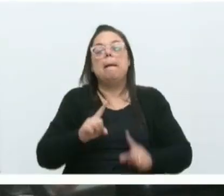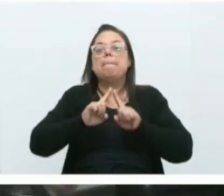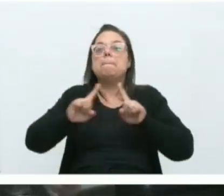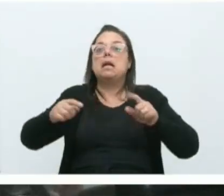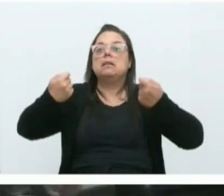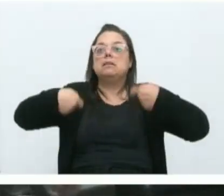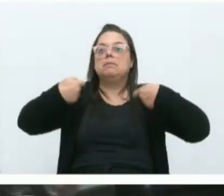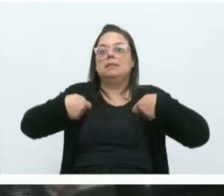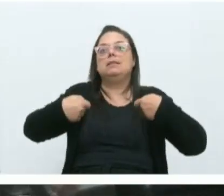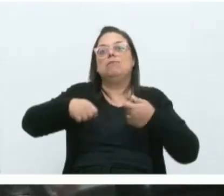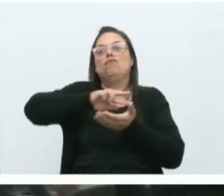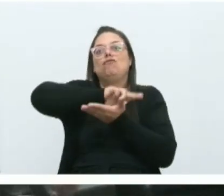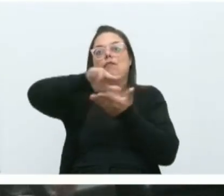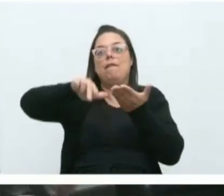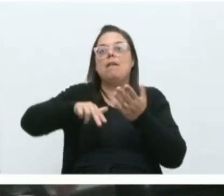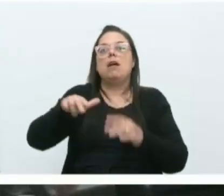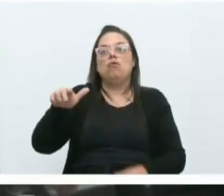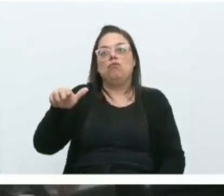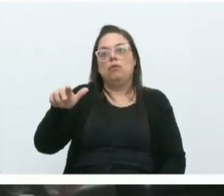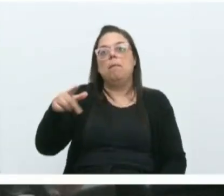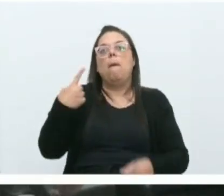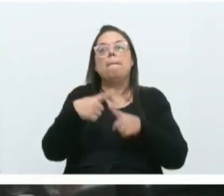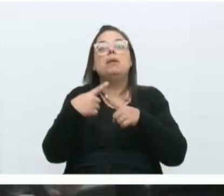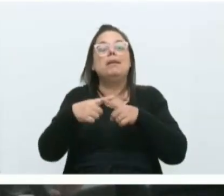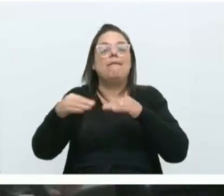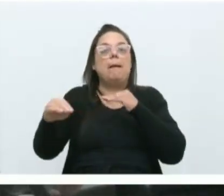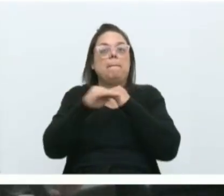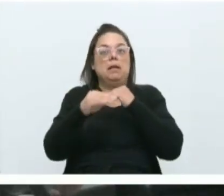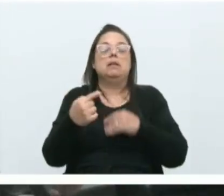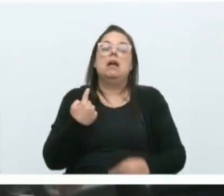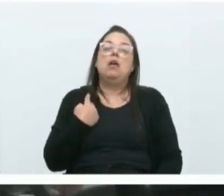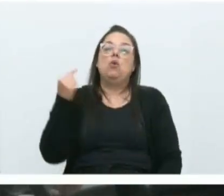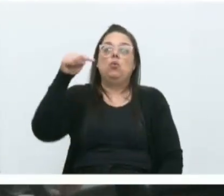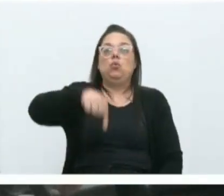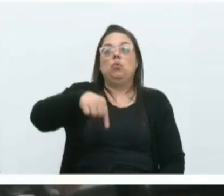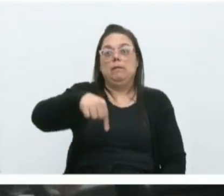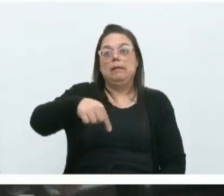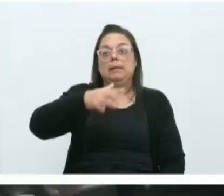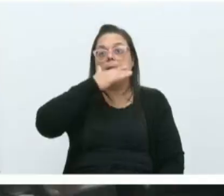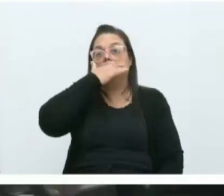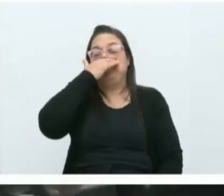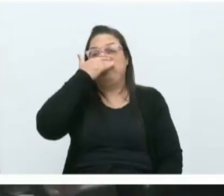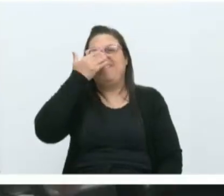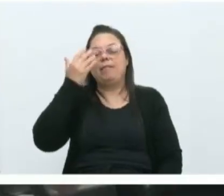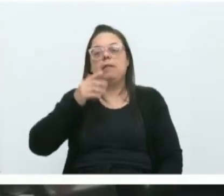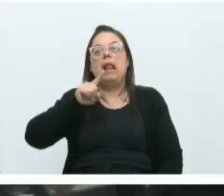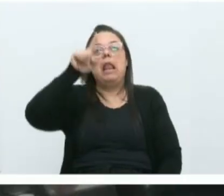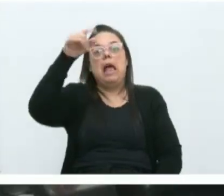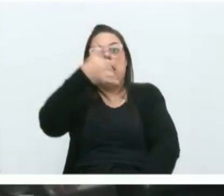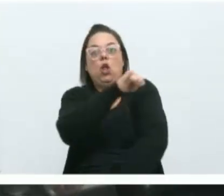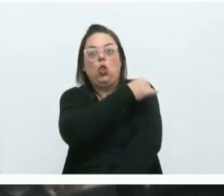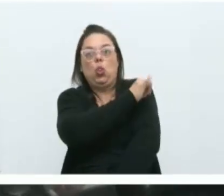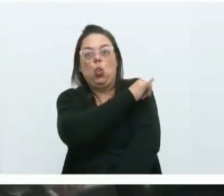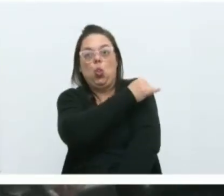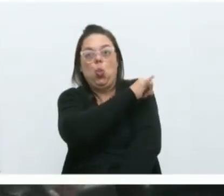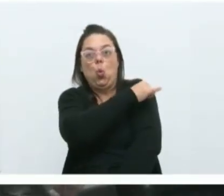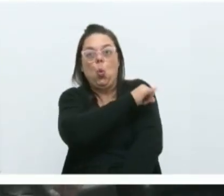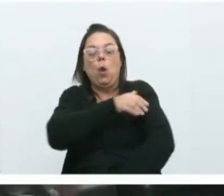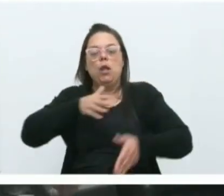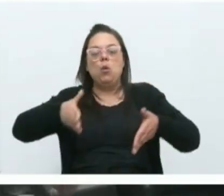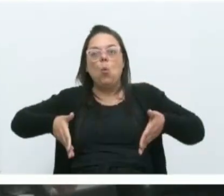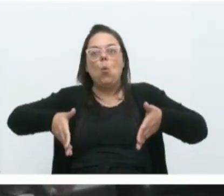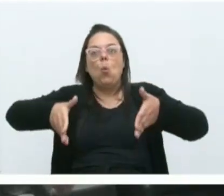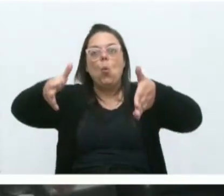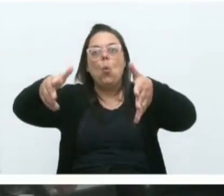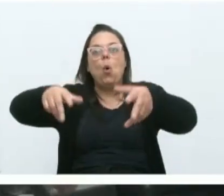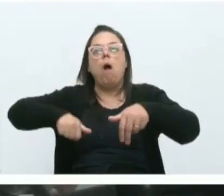que pensem nesse sonho, porque vai impactar. Porque, por exemplo, eu trouxe aqui a Maratona do Rio, só um exemplo.